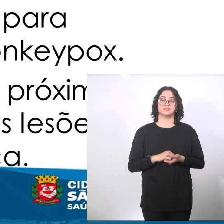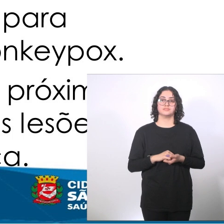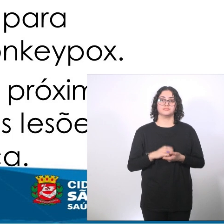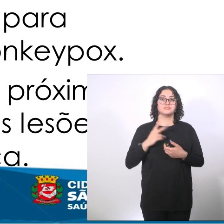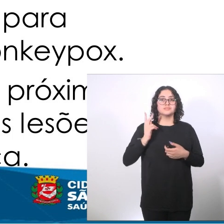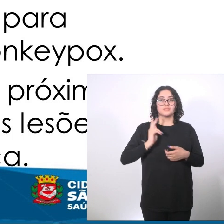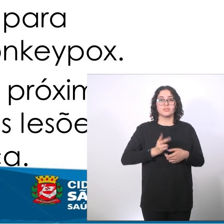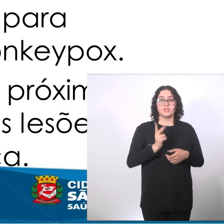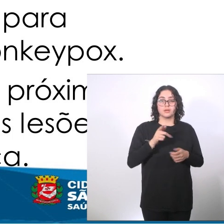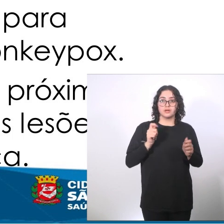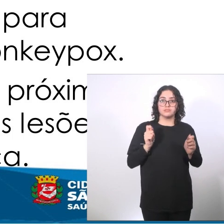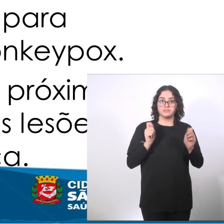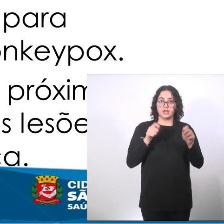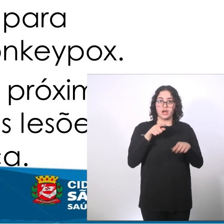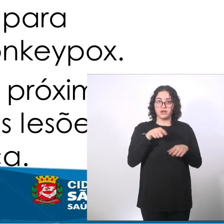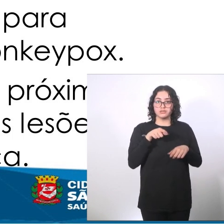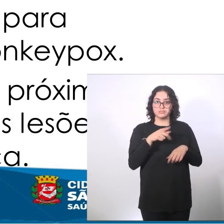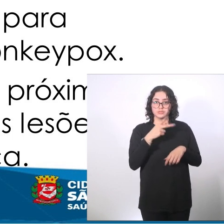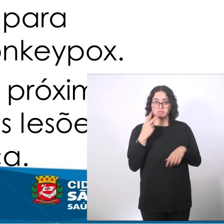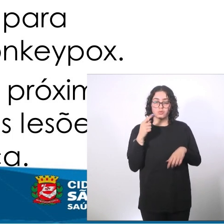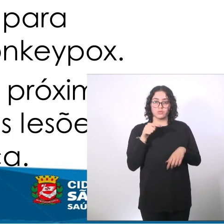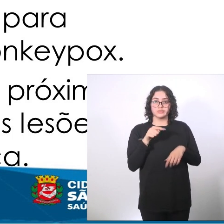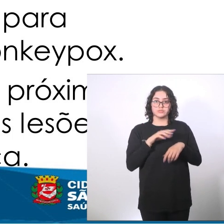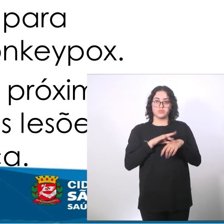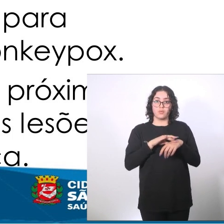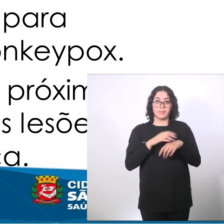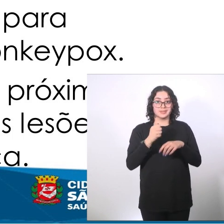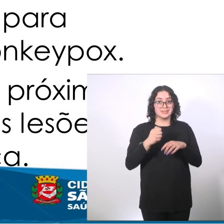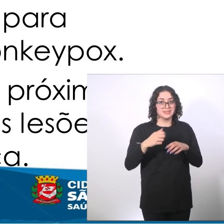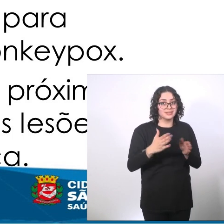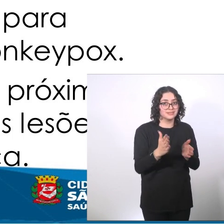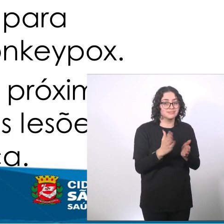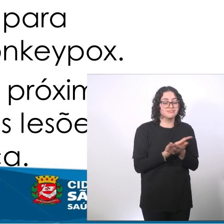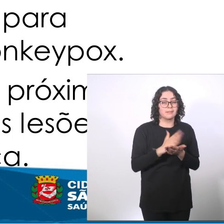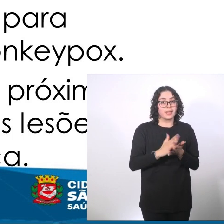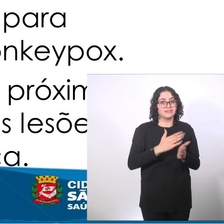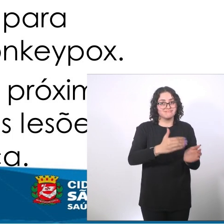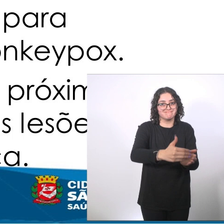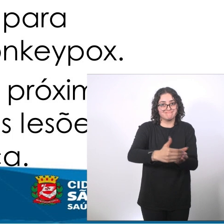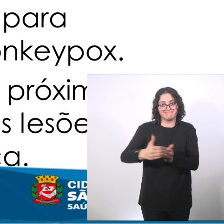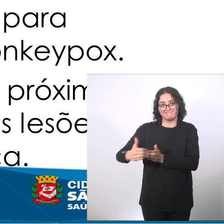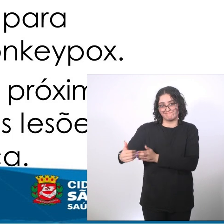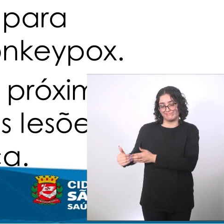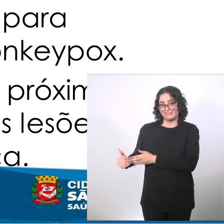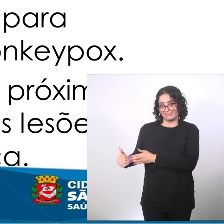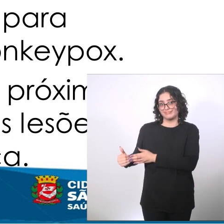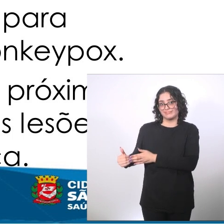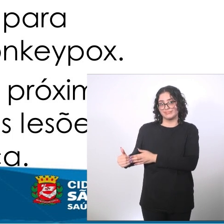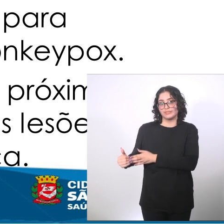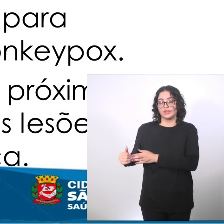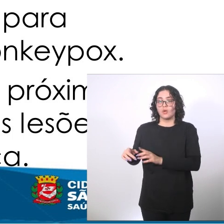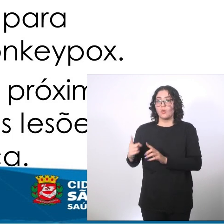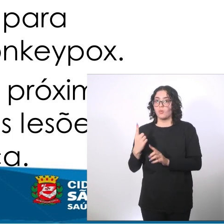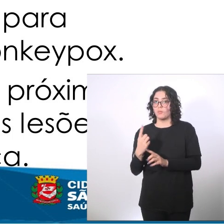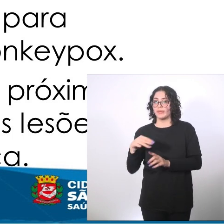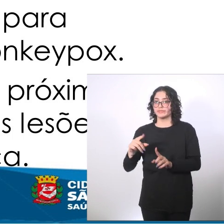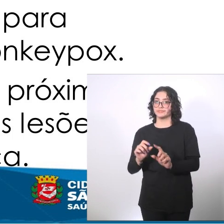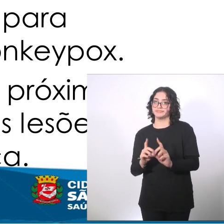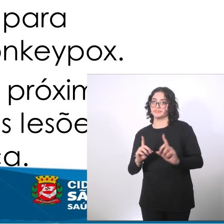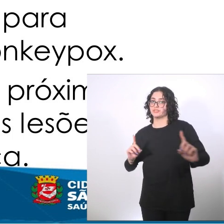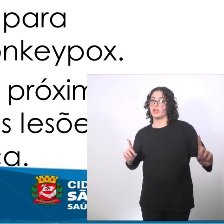Sempre que possível, o doente deverá permanecer em uma área separada de outros membros da família ou a pelo menos 1 metro de